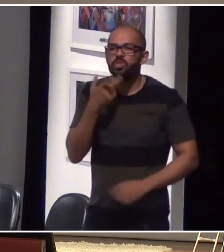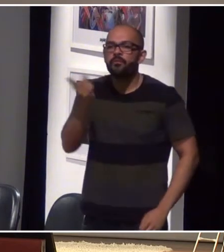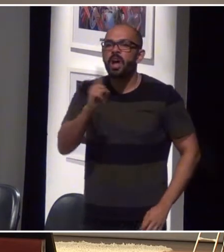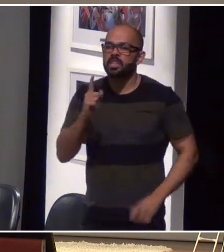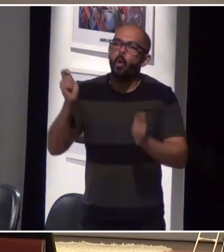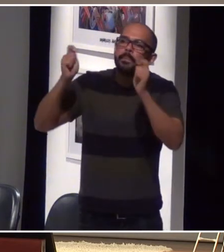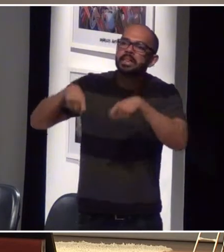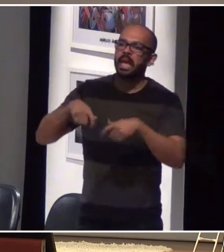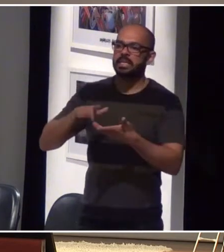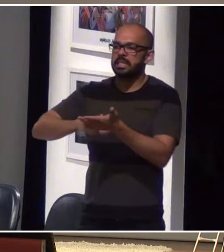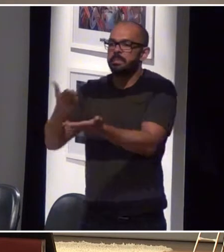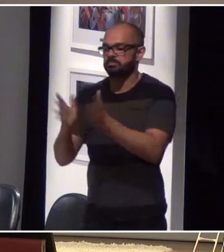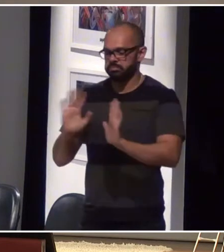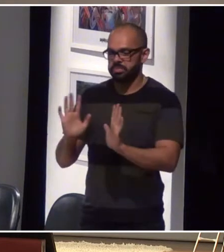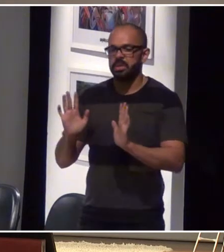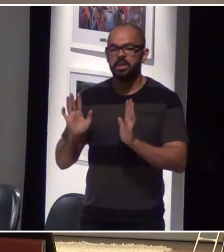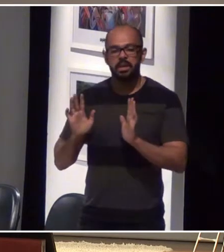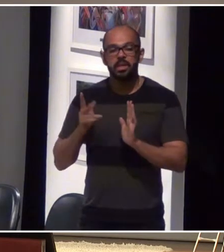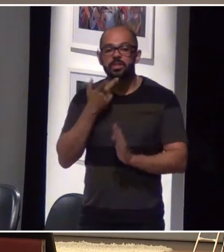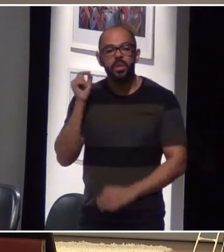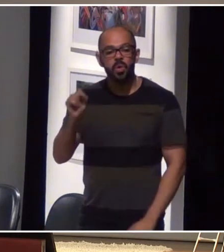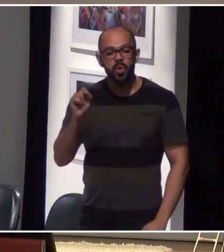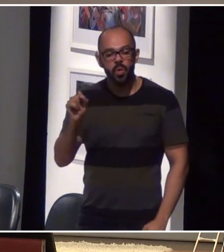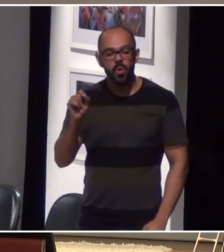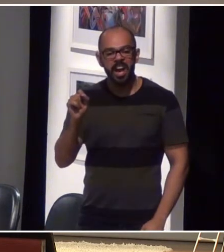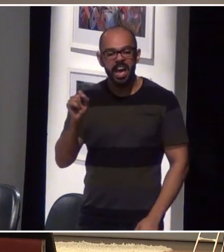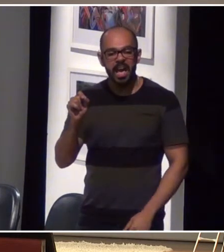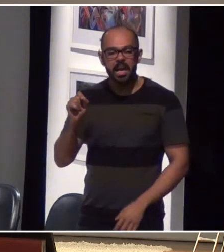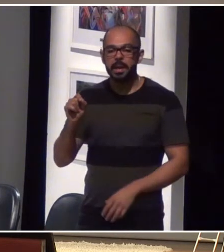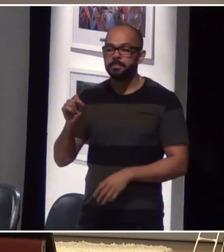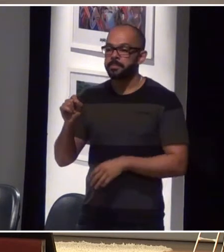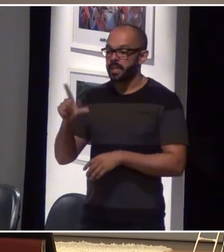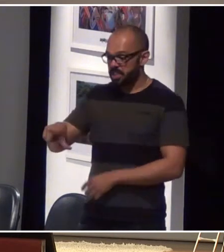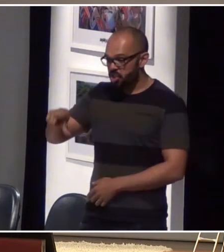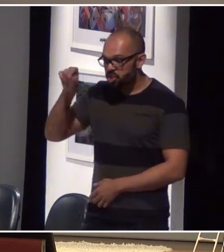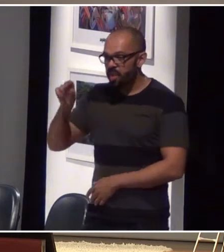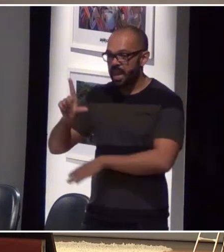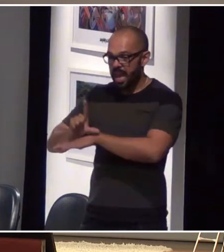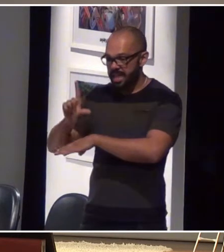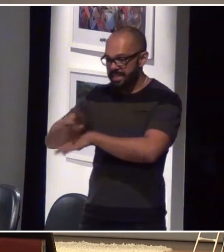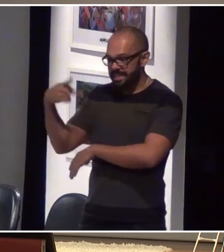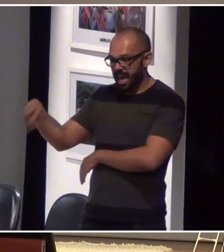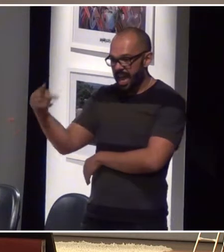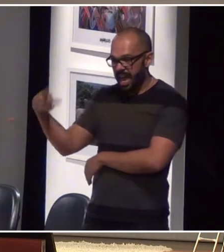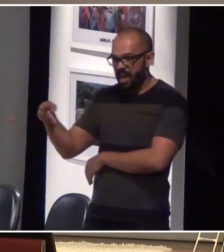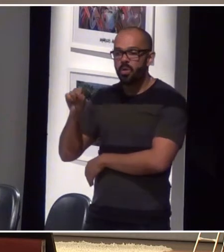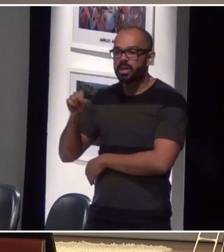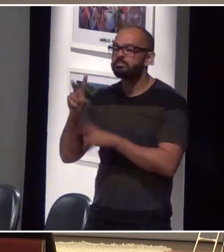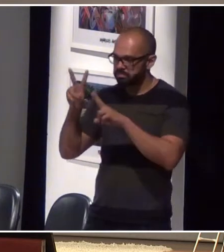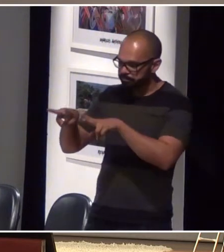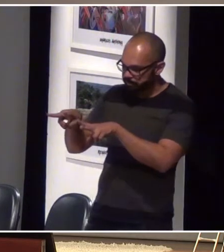estou falando da competência de interpretação delas. Eu estou dizendo que as escolhas lexicais que foram sendo feitas